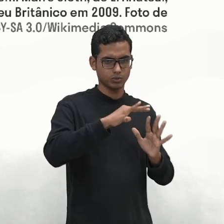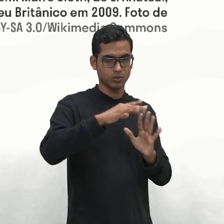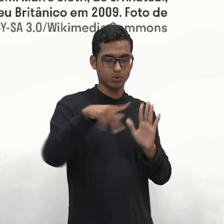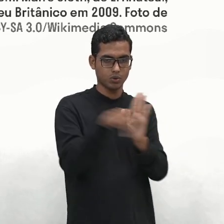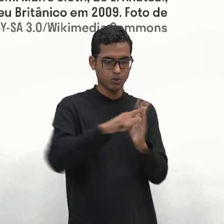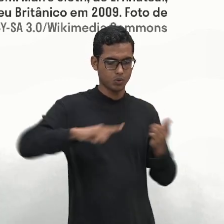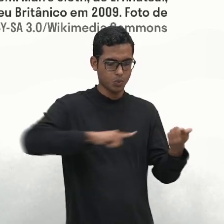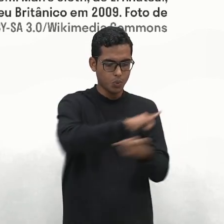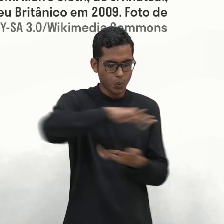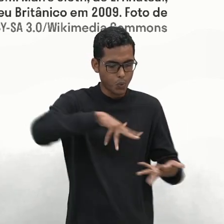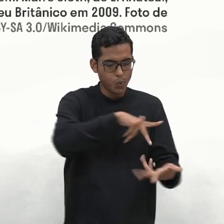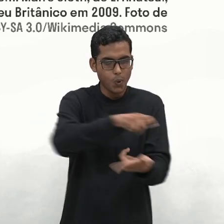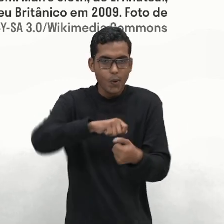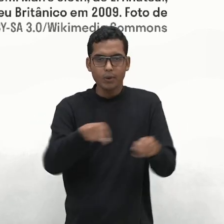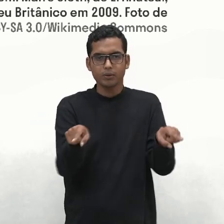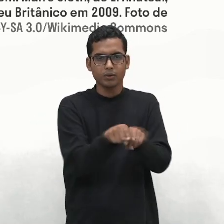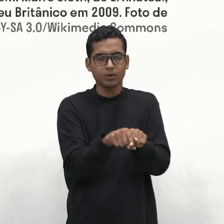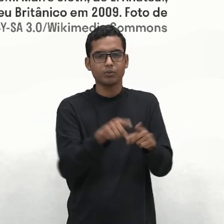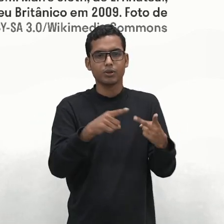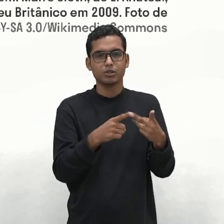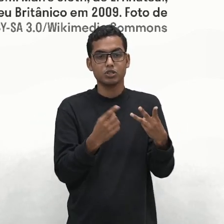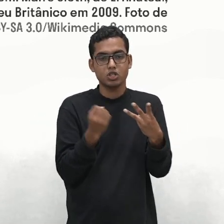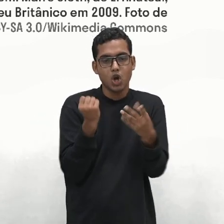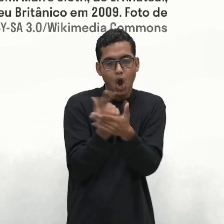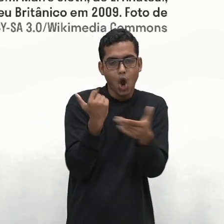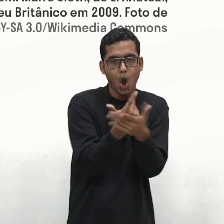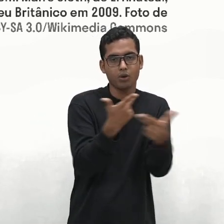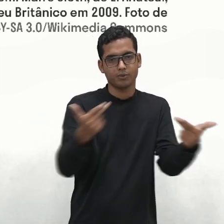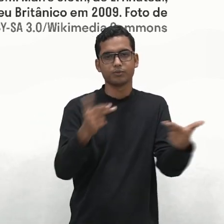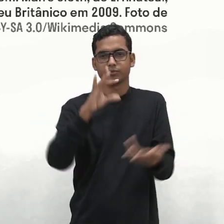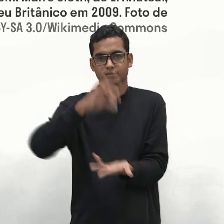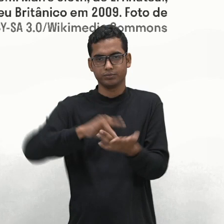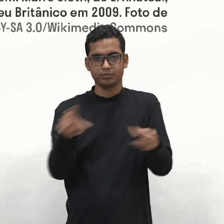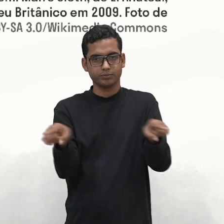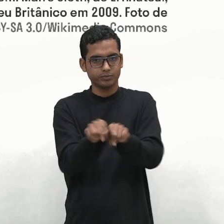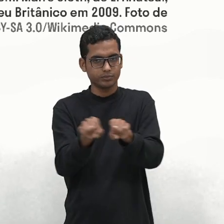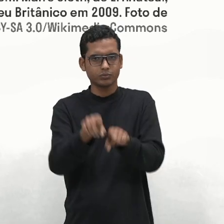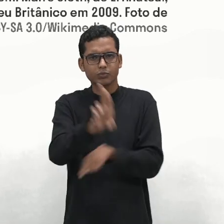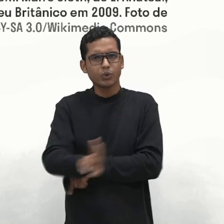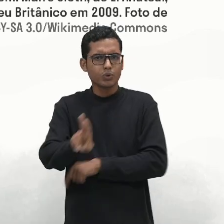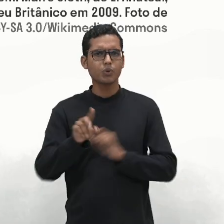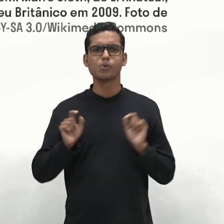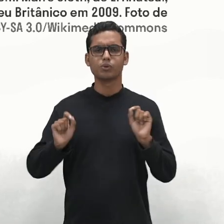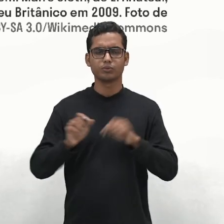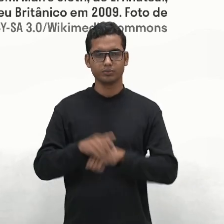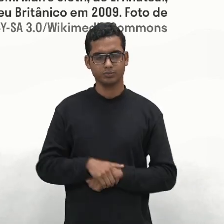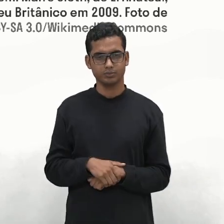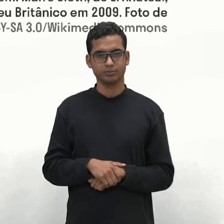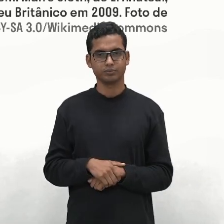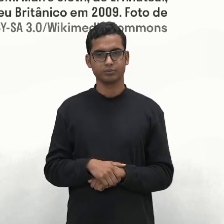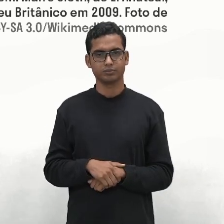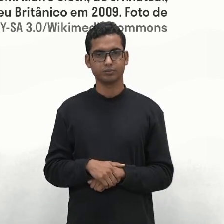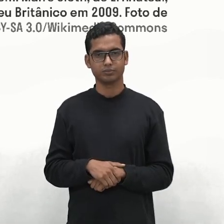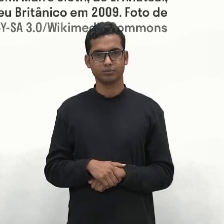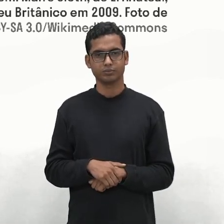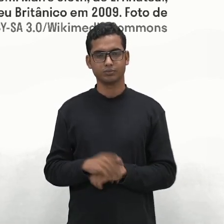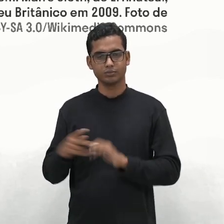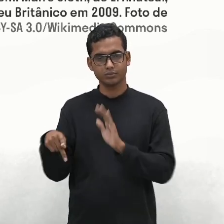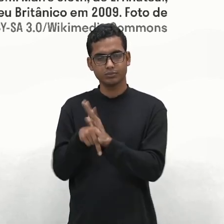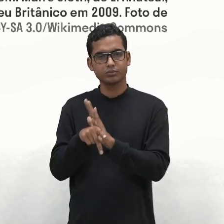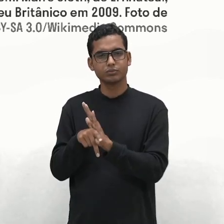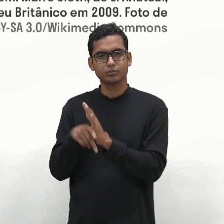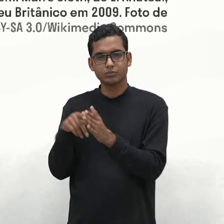globalização, de consumo. E o que eles utilizaram? Eles utilizaram as tampas de